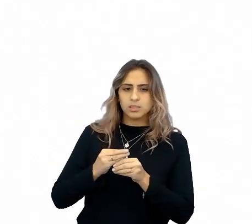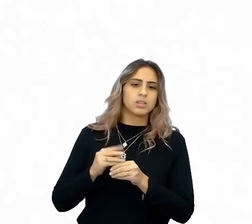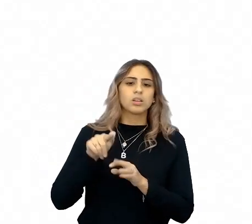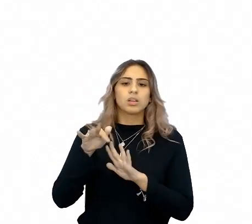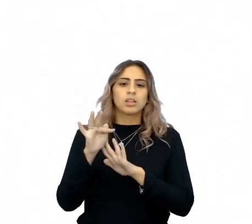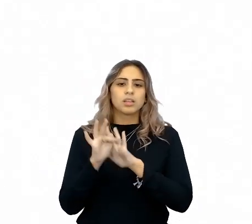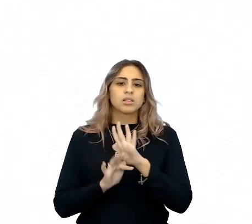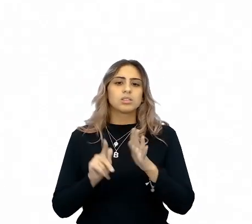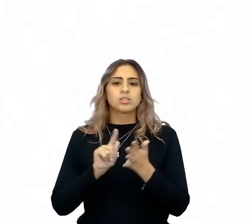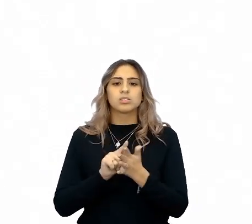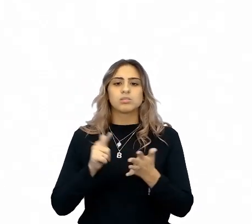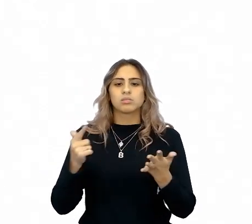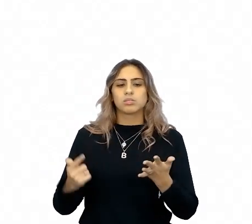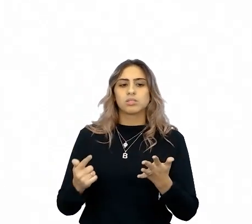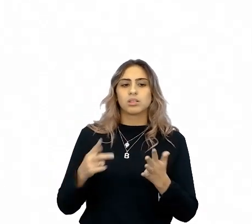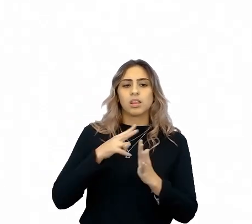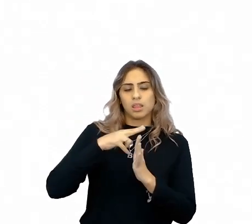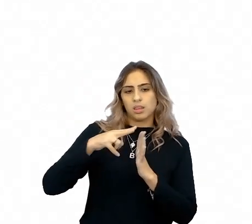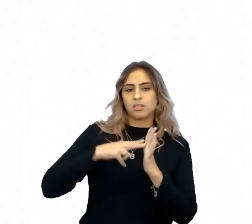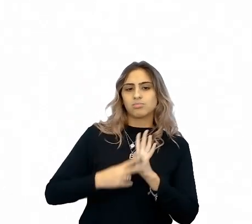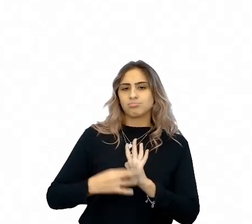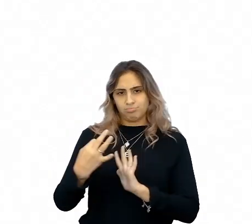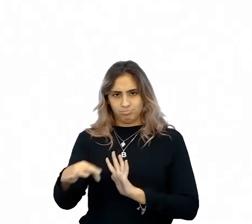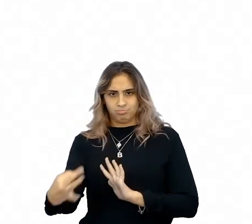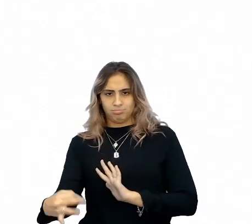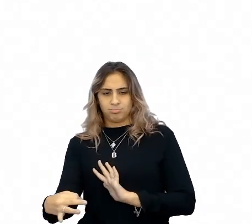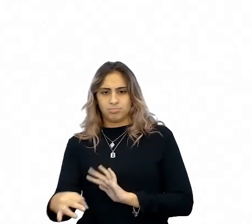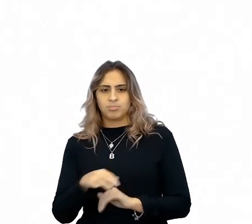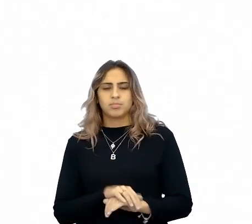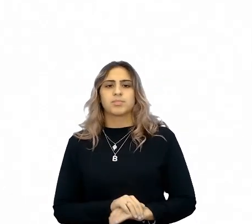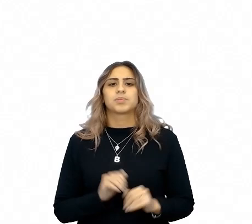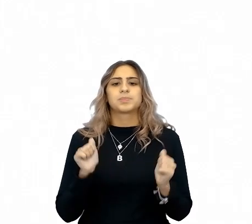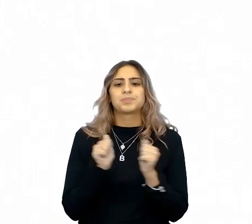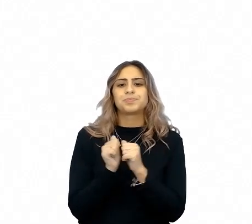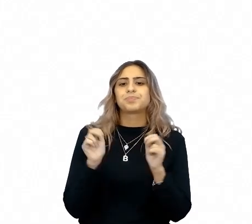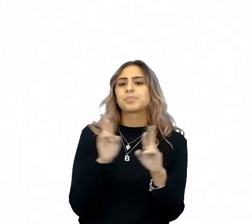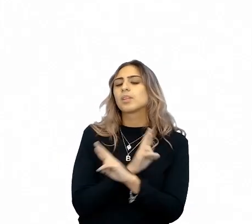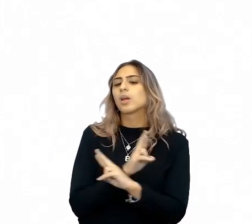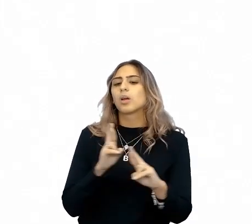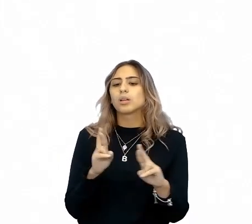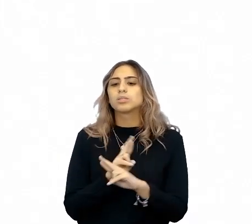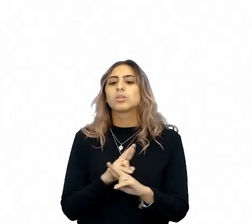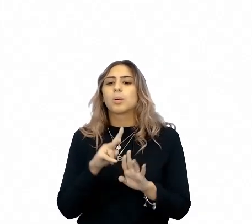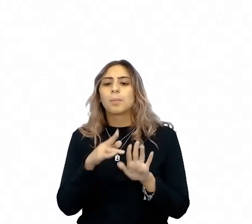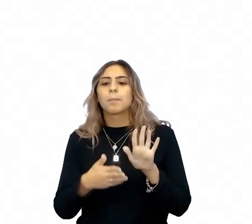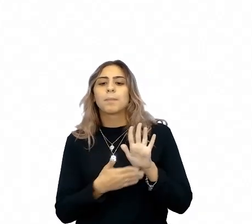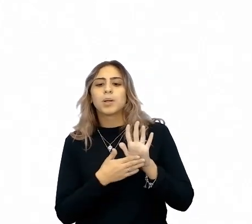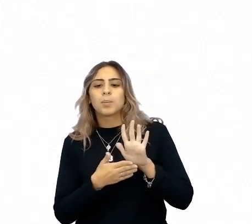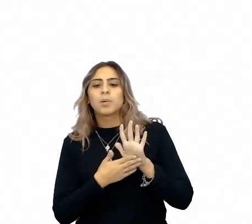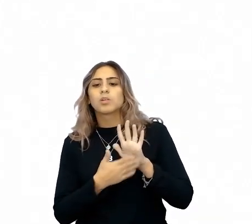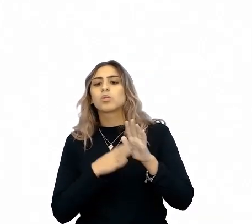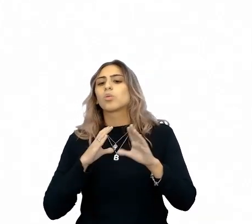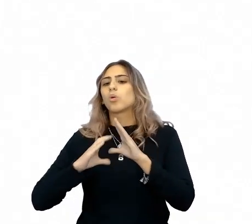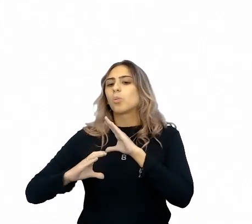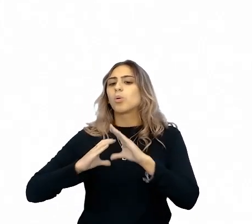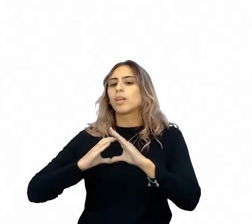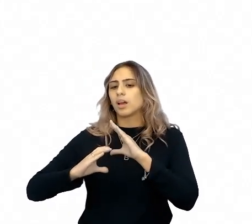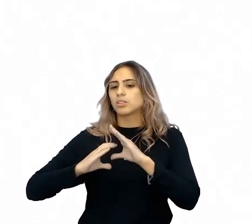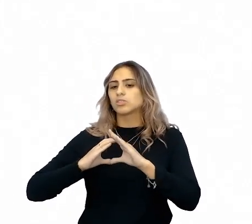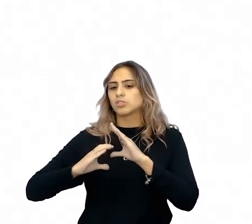textos jornalísticos lidos, não é? E com relação ao propósito